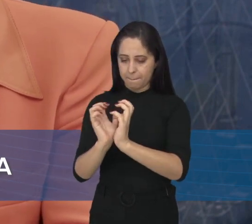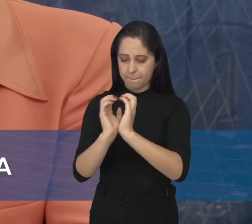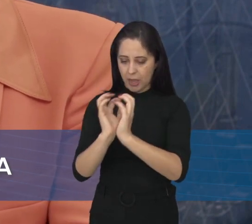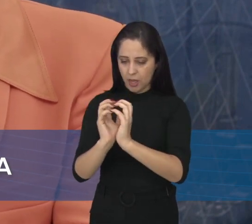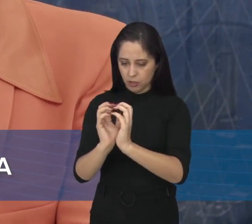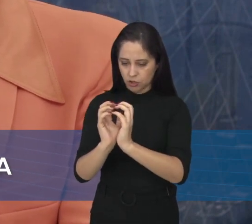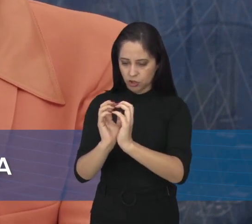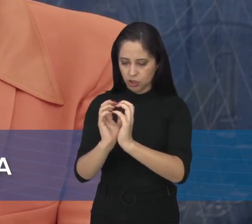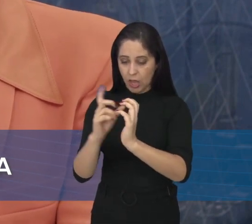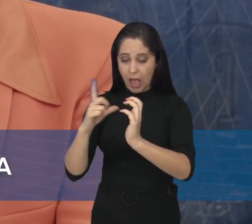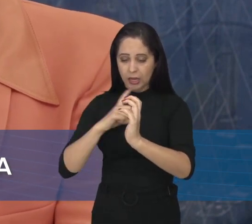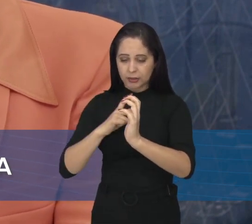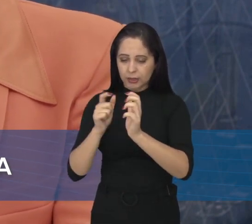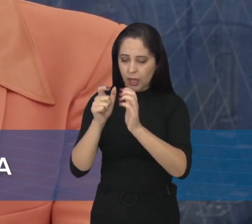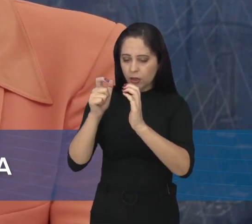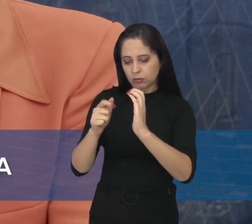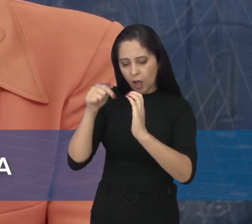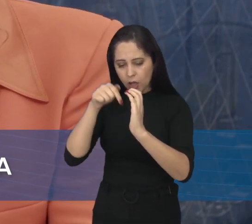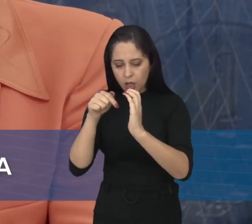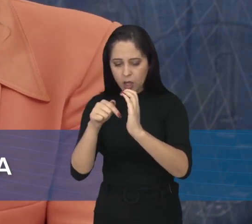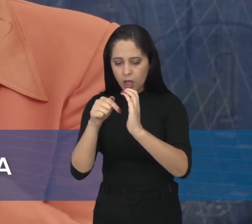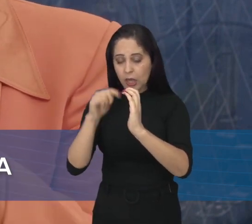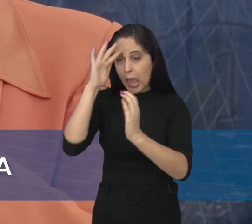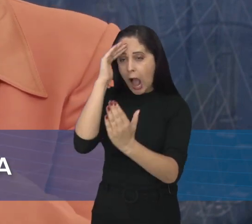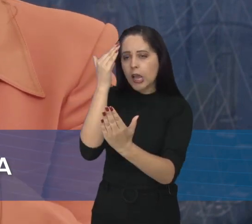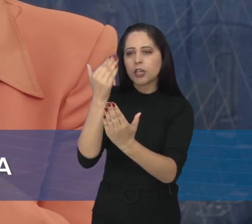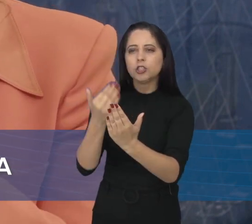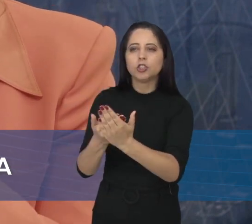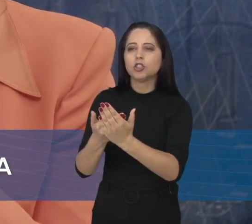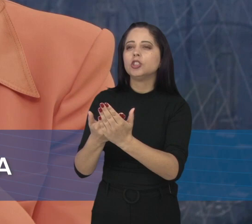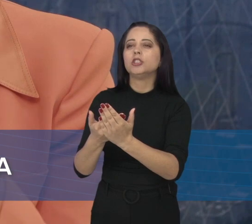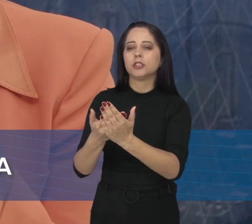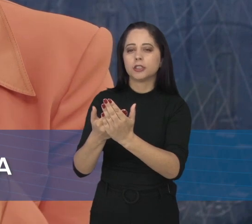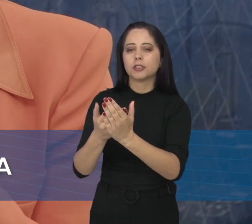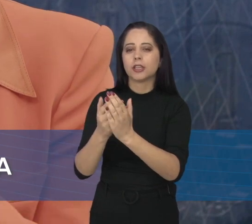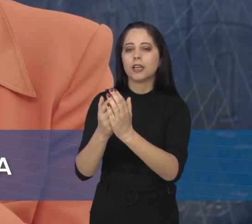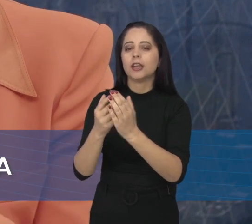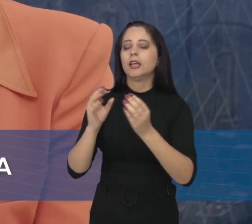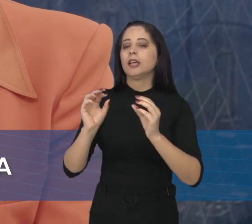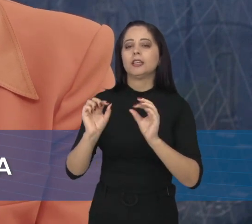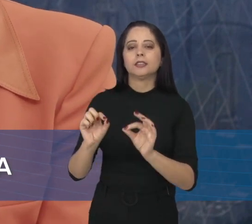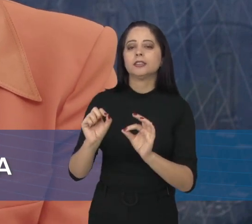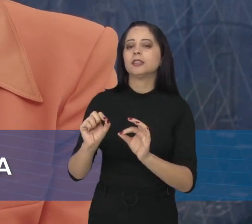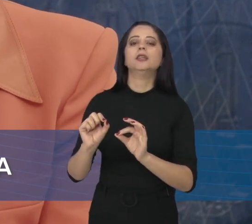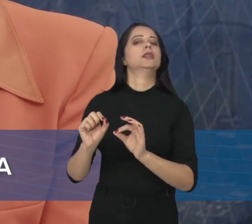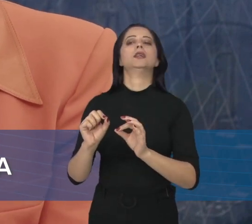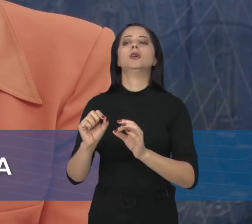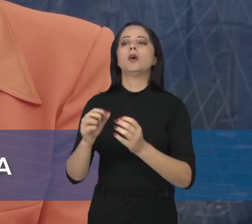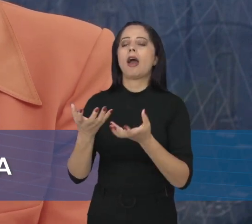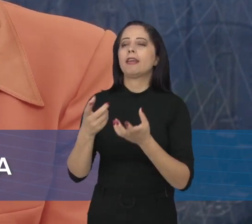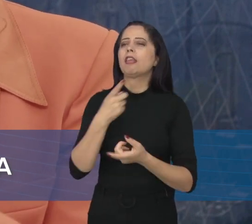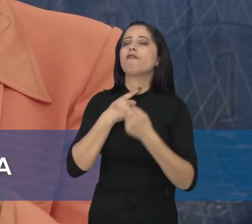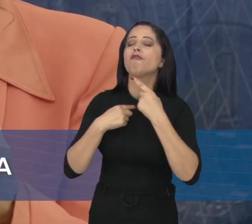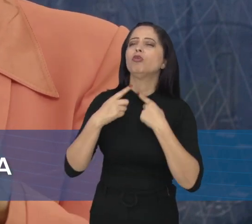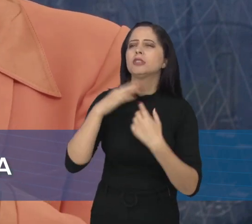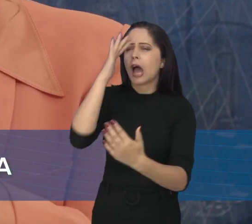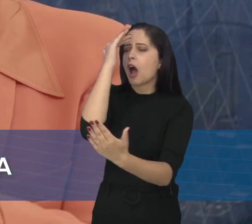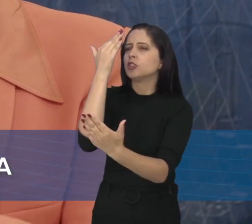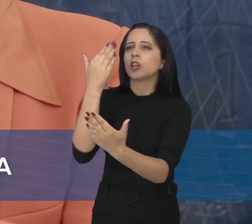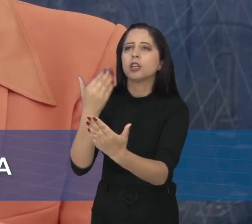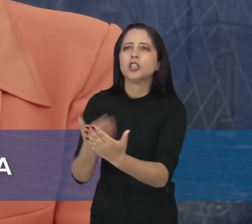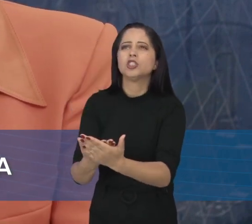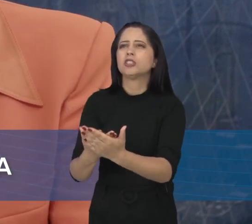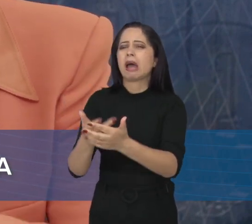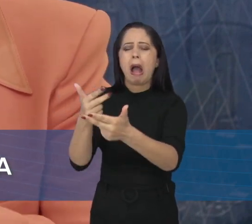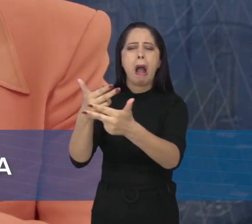nossa própria inteligência possa alcançar. É nesse lugar que a gente identifica um tipo de sede de religação. É um tipo de